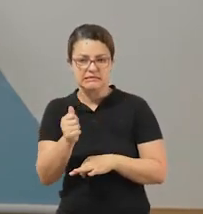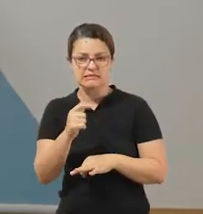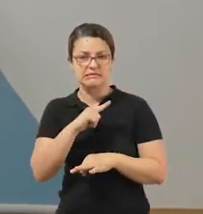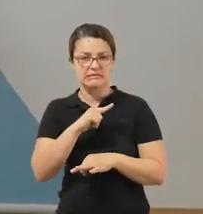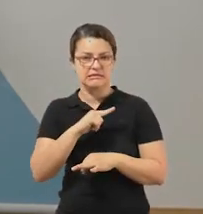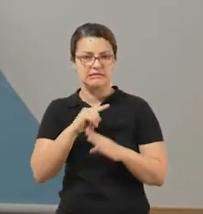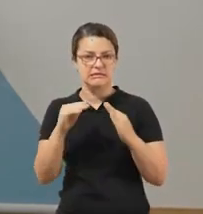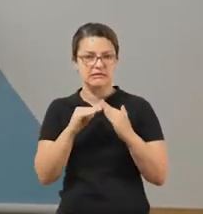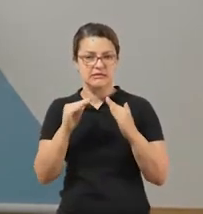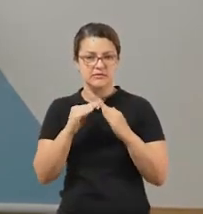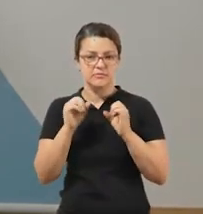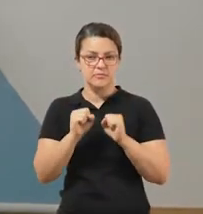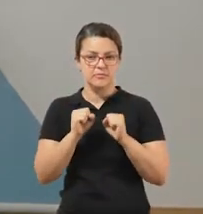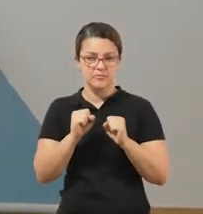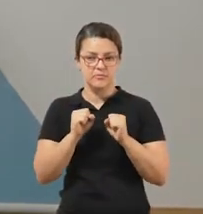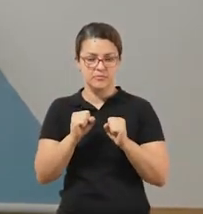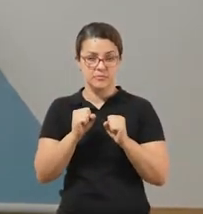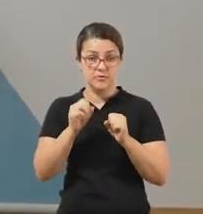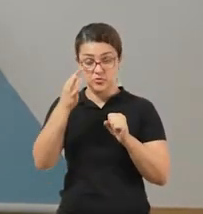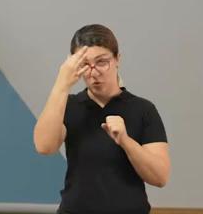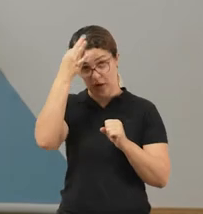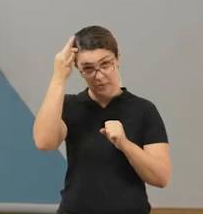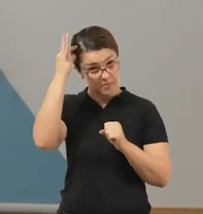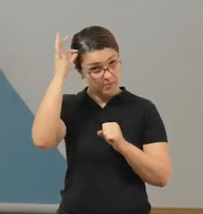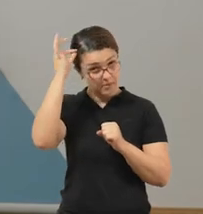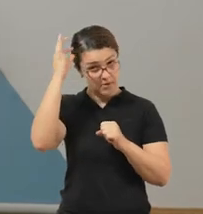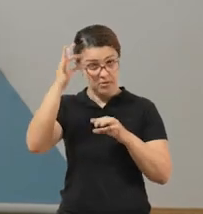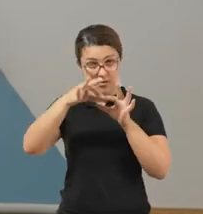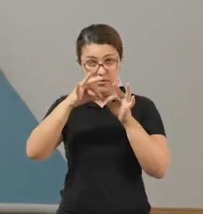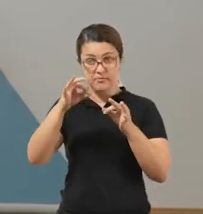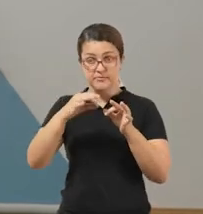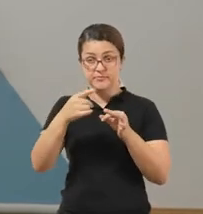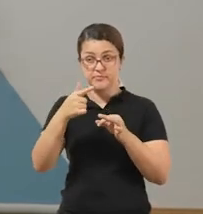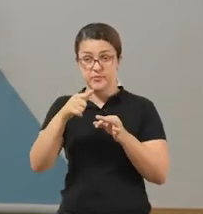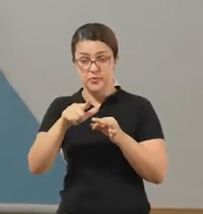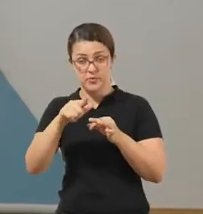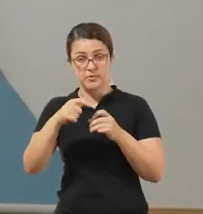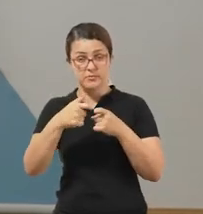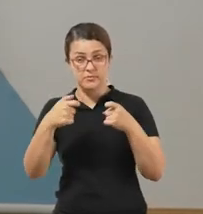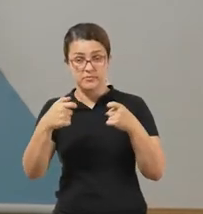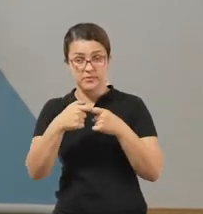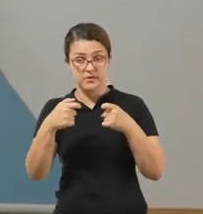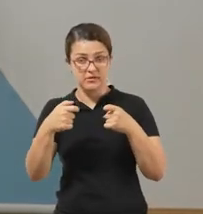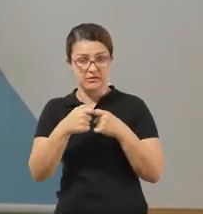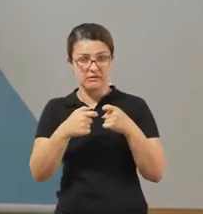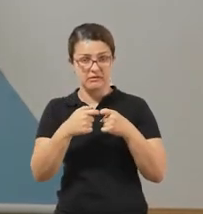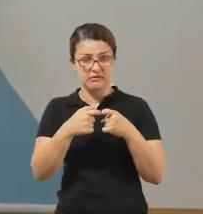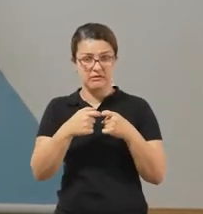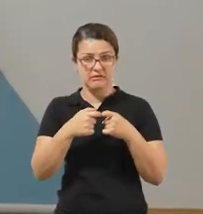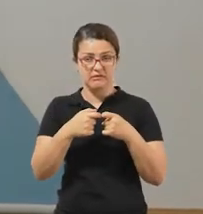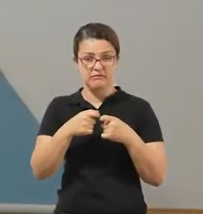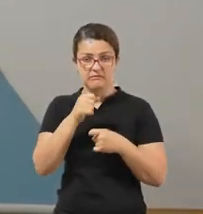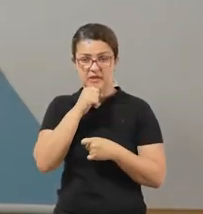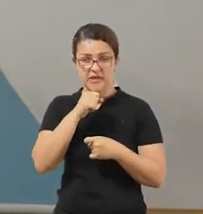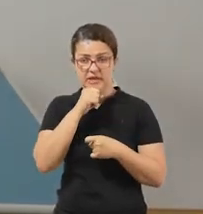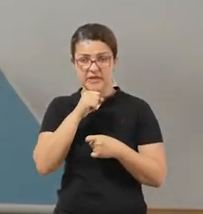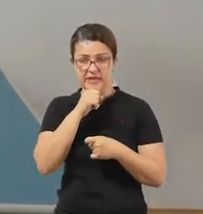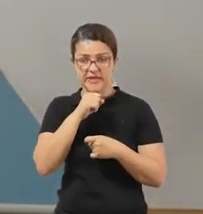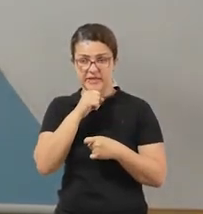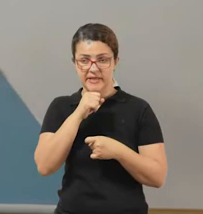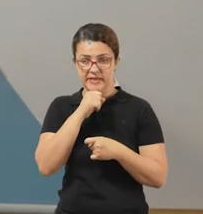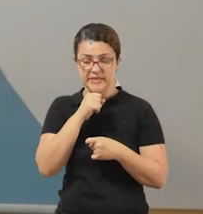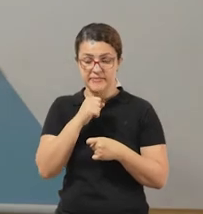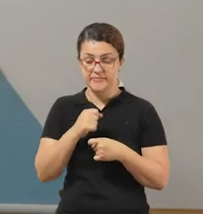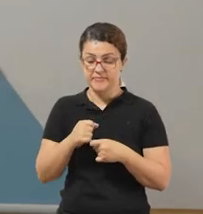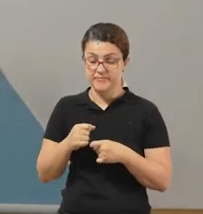do burrinho, tá? Com um restinho de outra meia velha, eu fiz a orelhinha com papel dentro. E isso daqui